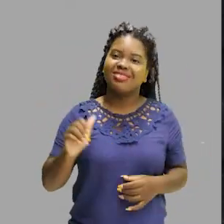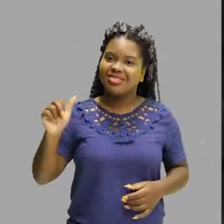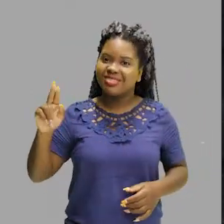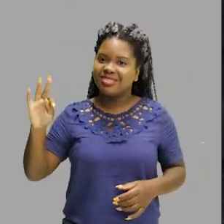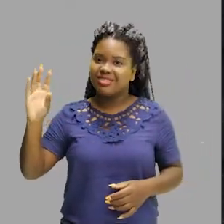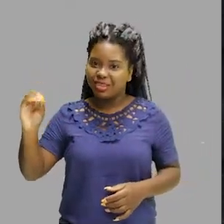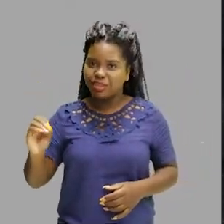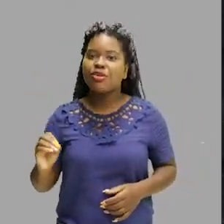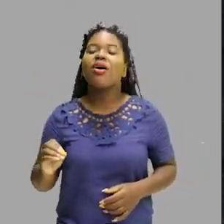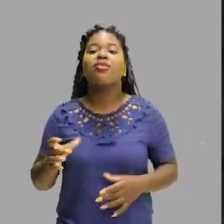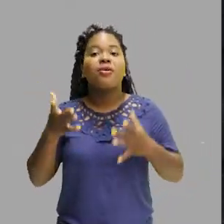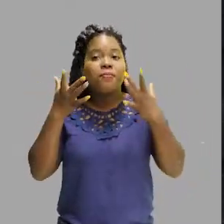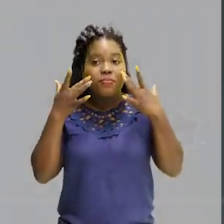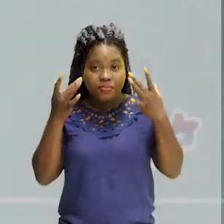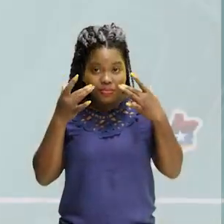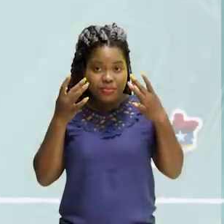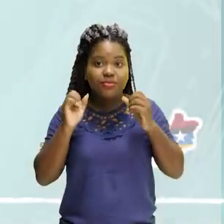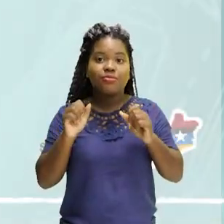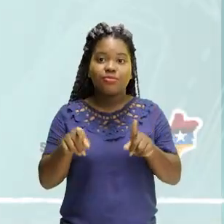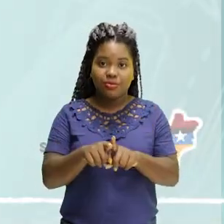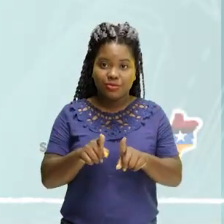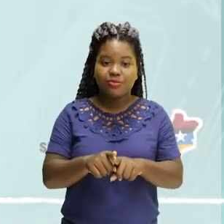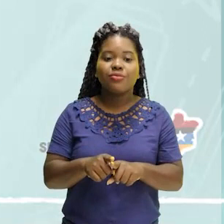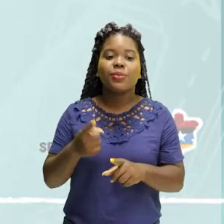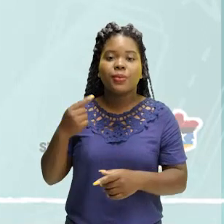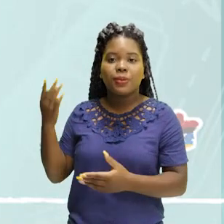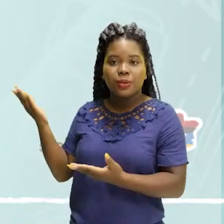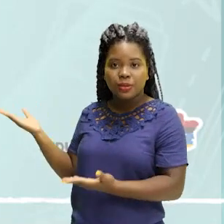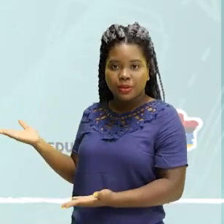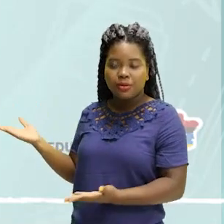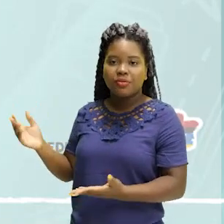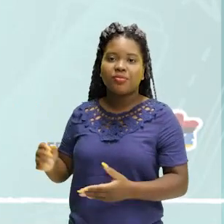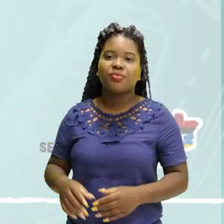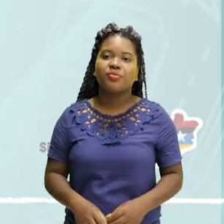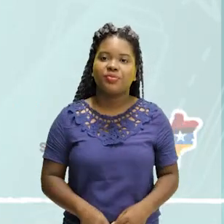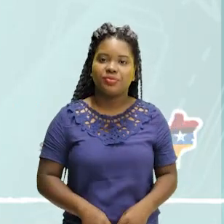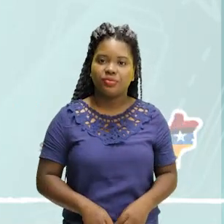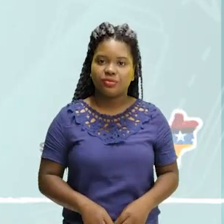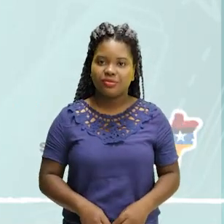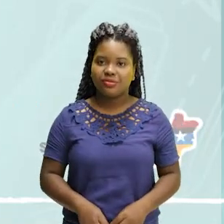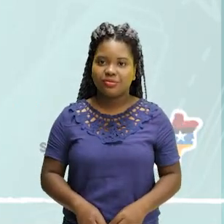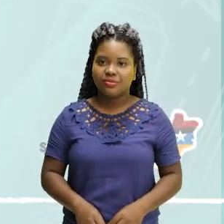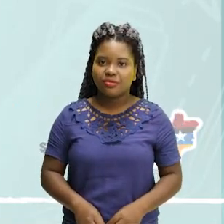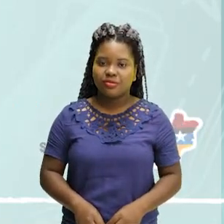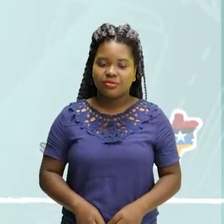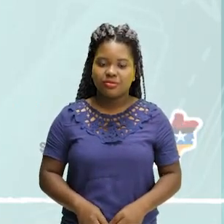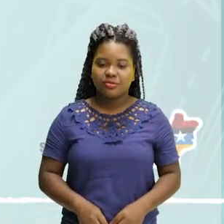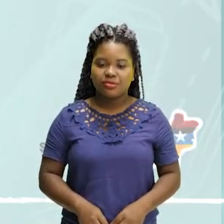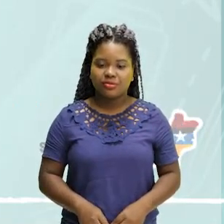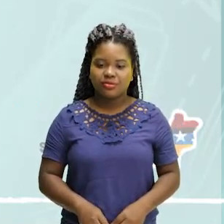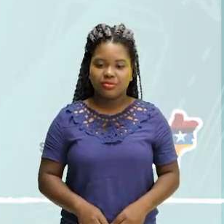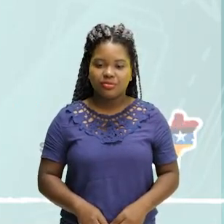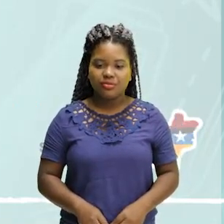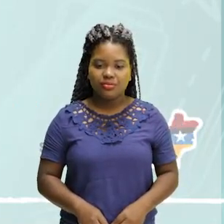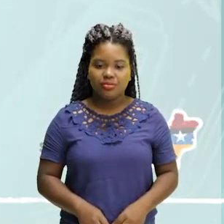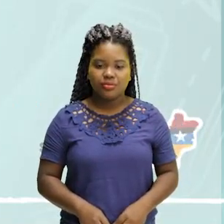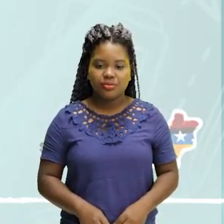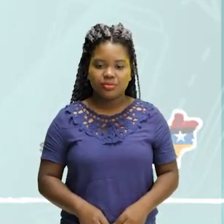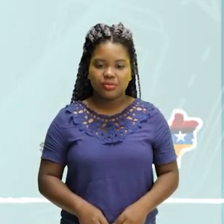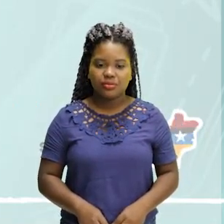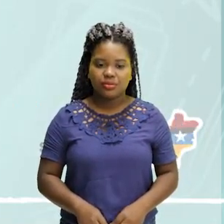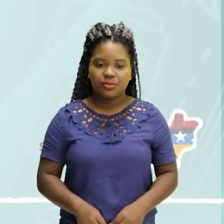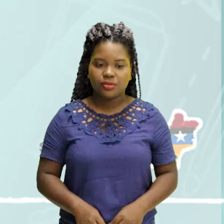tipo de peça teatral. Tá aí, ó. Alto é a designação genérica para peça, que é uma